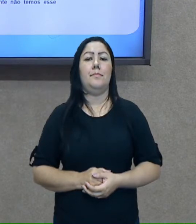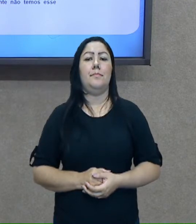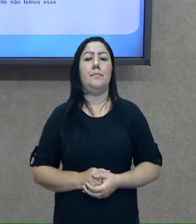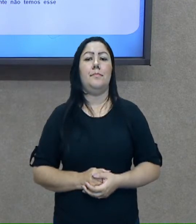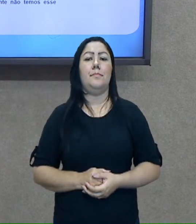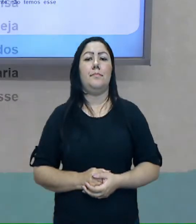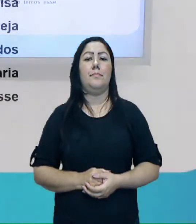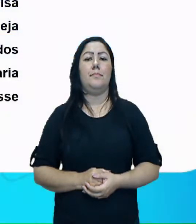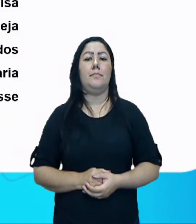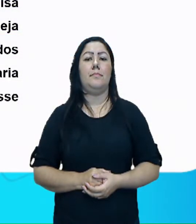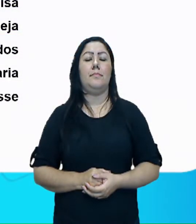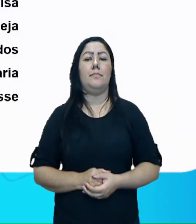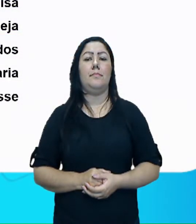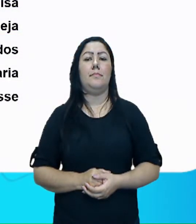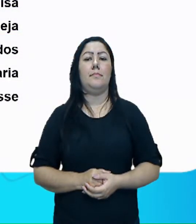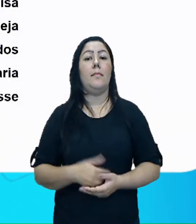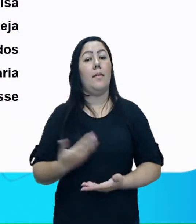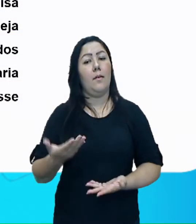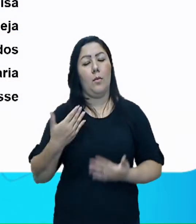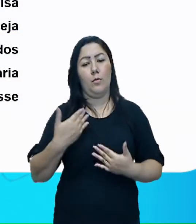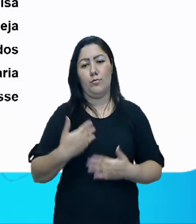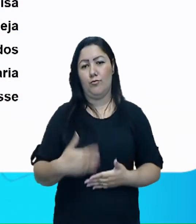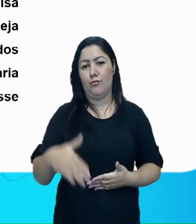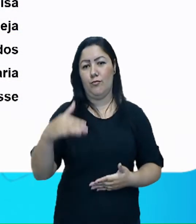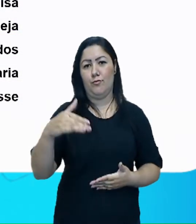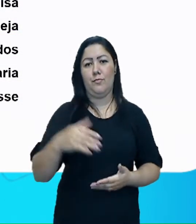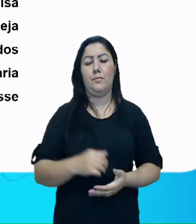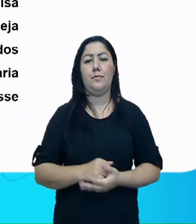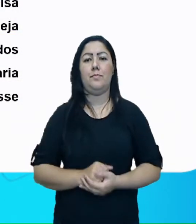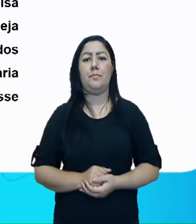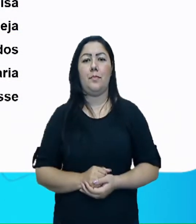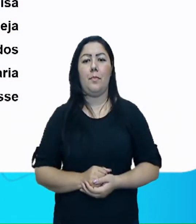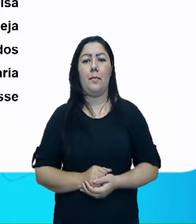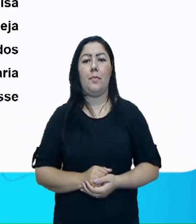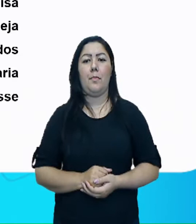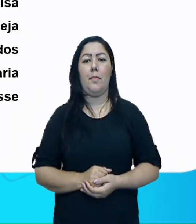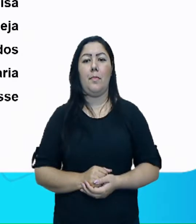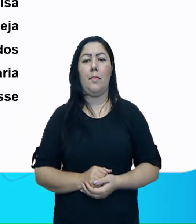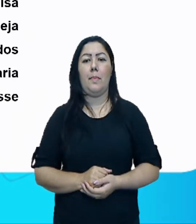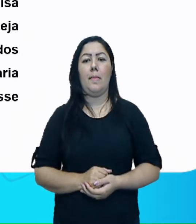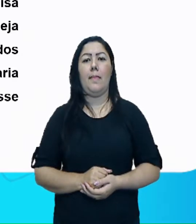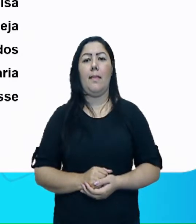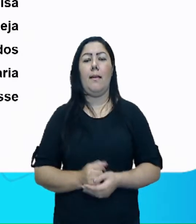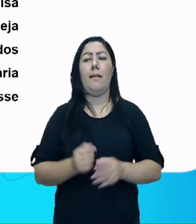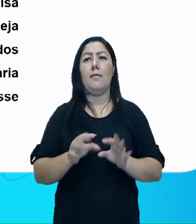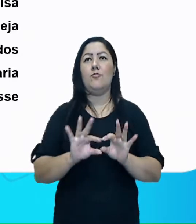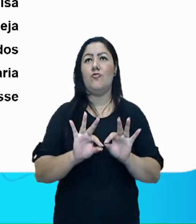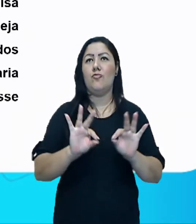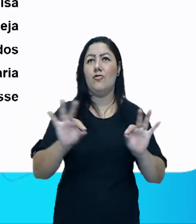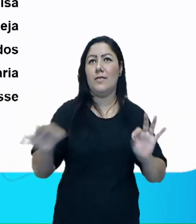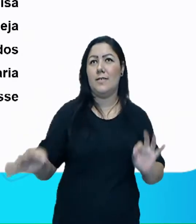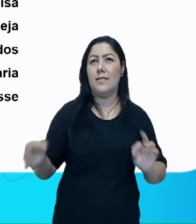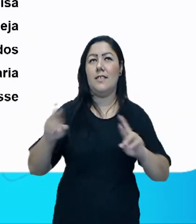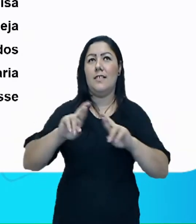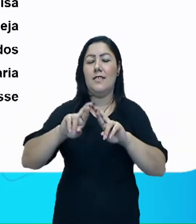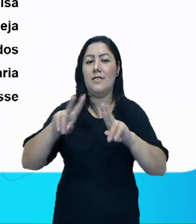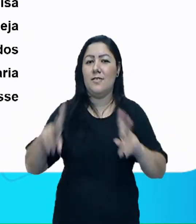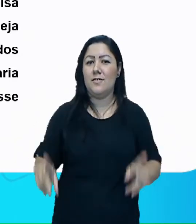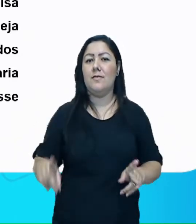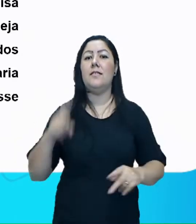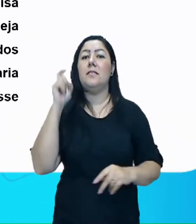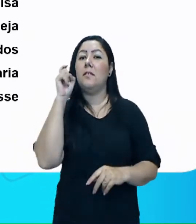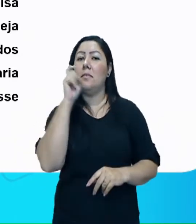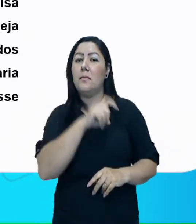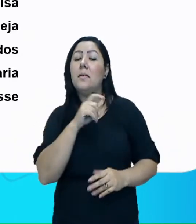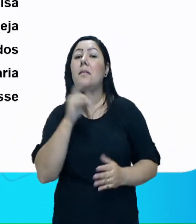assunto. Bem, continuando. Essa distância entre mito e realidade